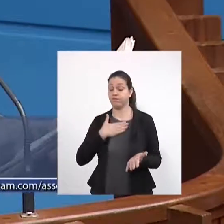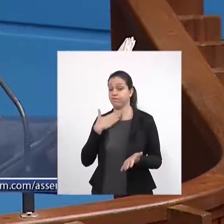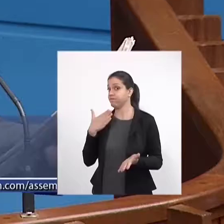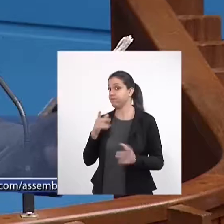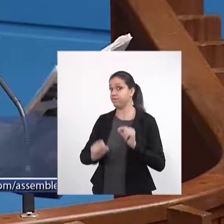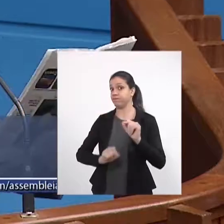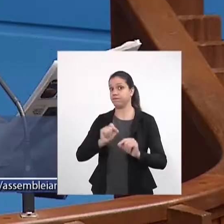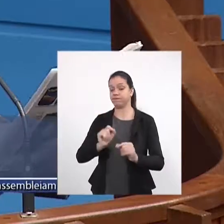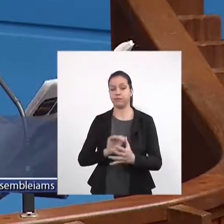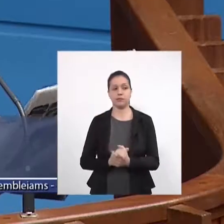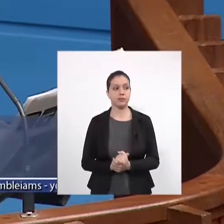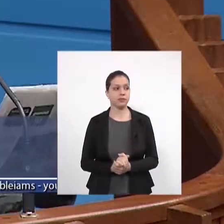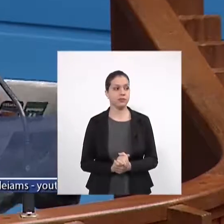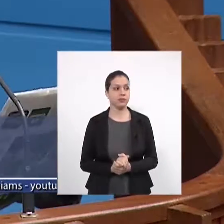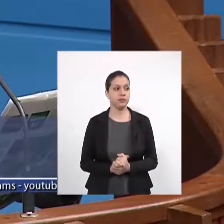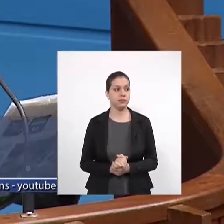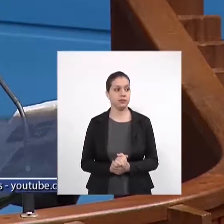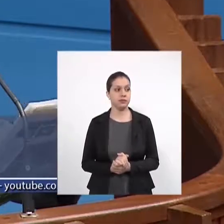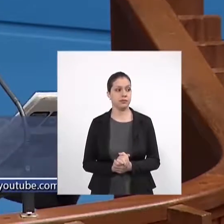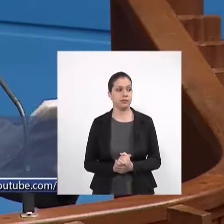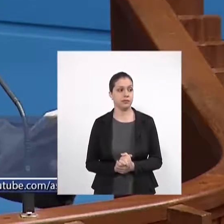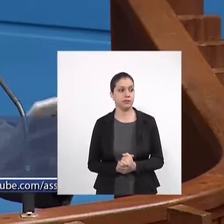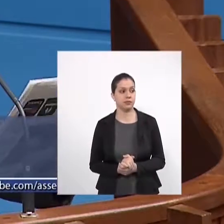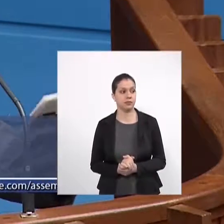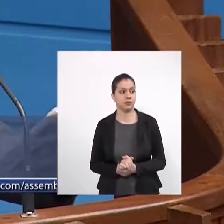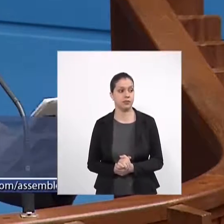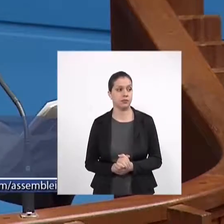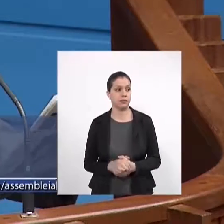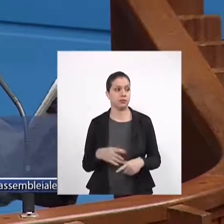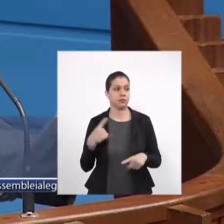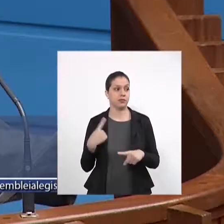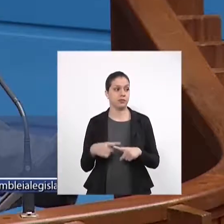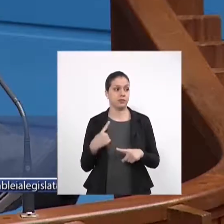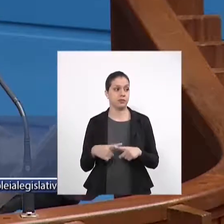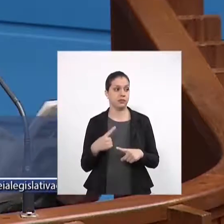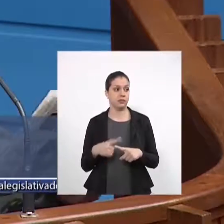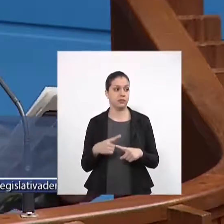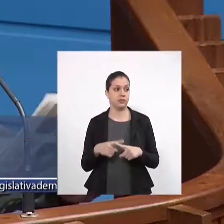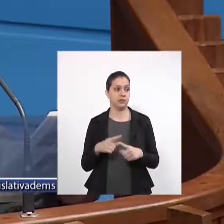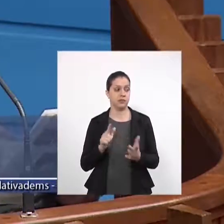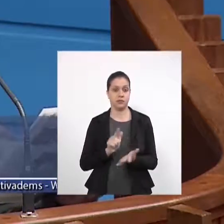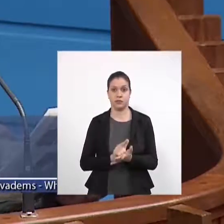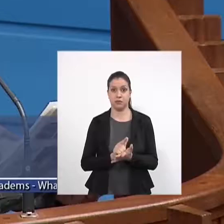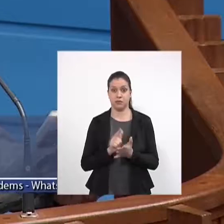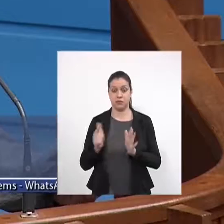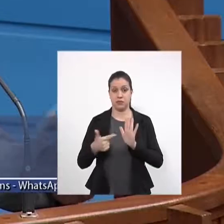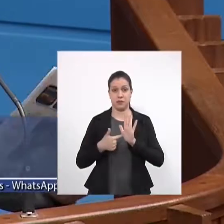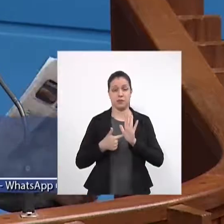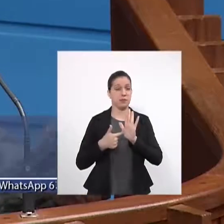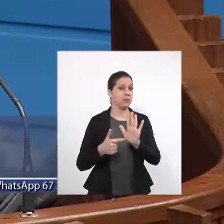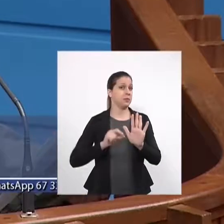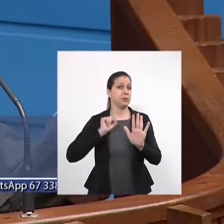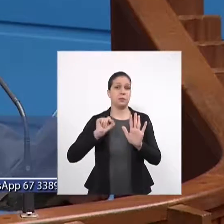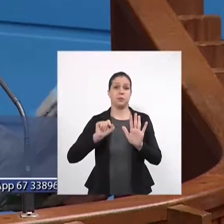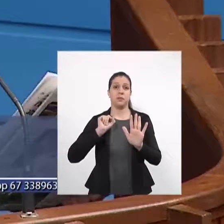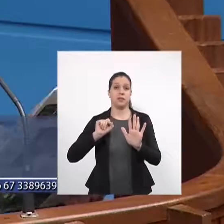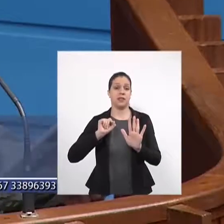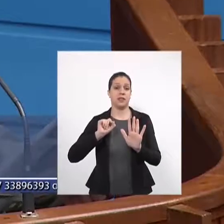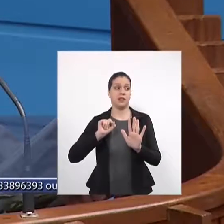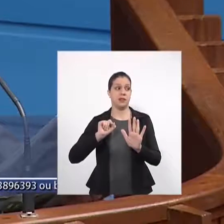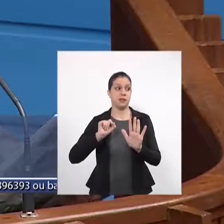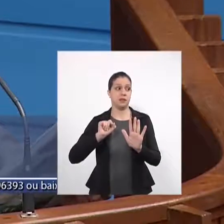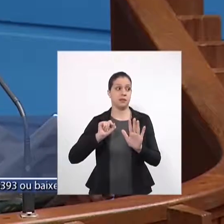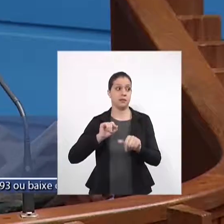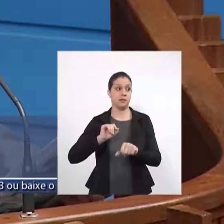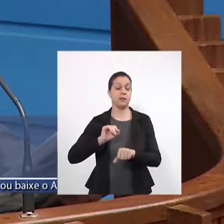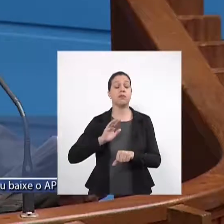surpreende, talvez com a manchete mais retumbante de todas as 14